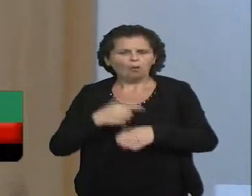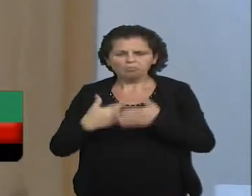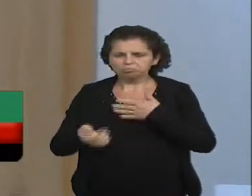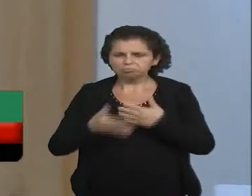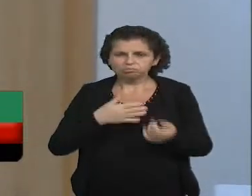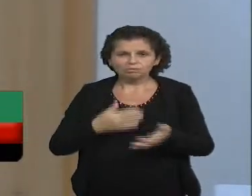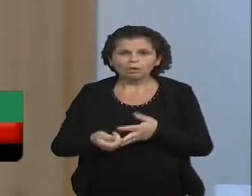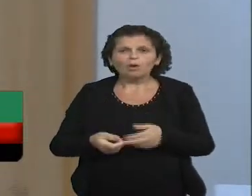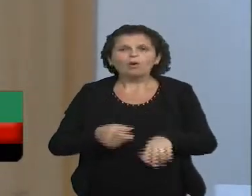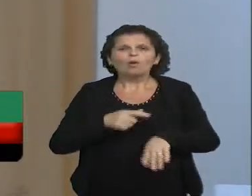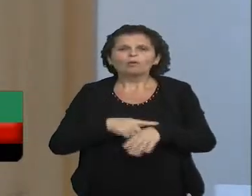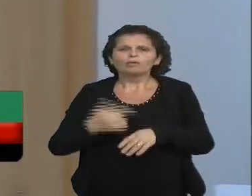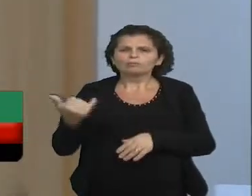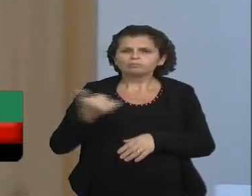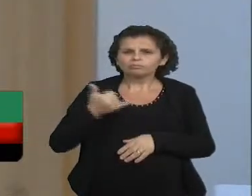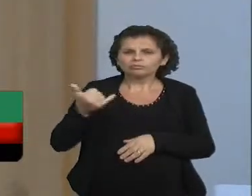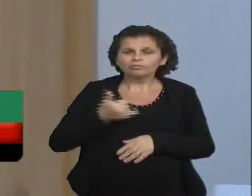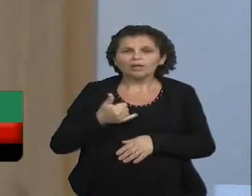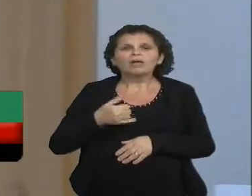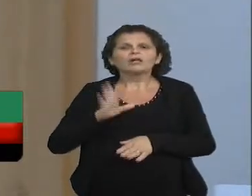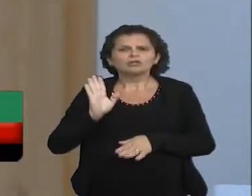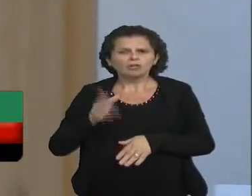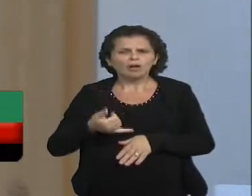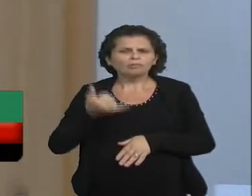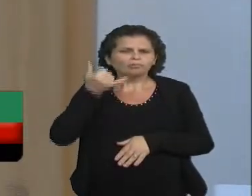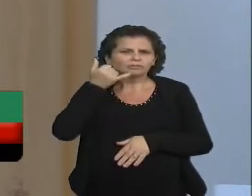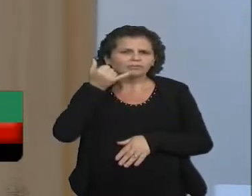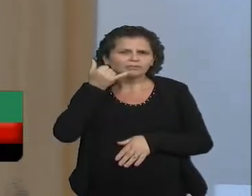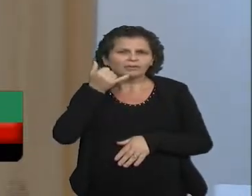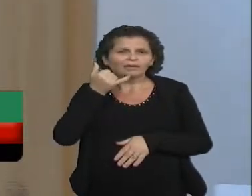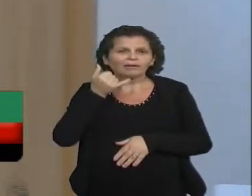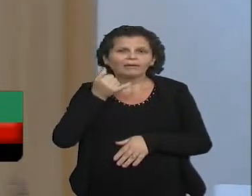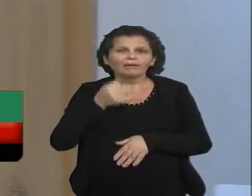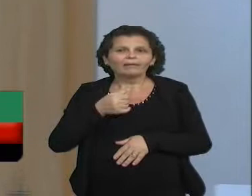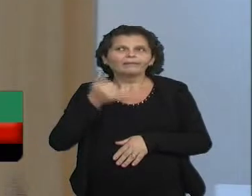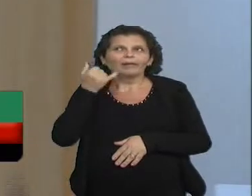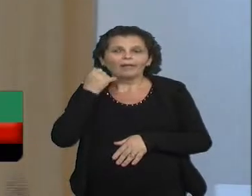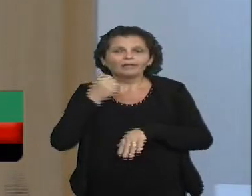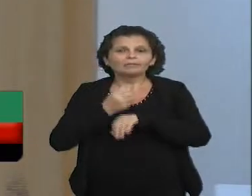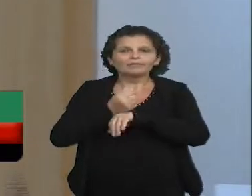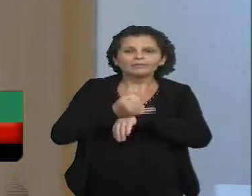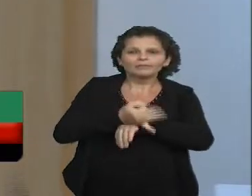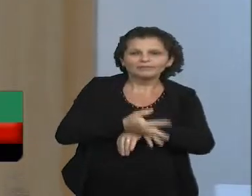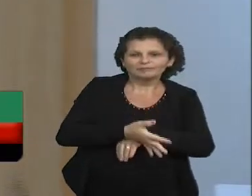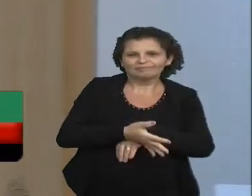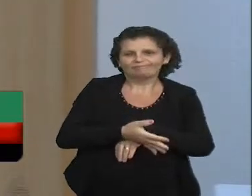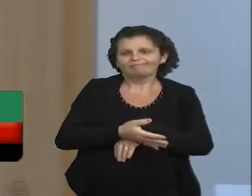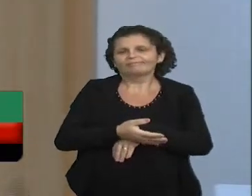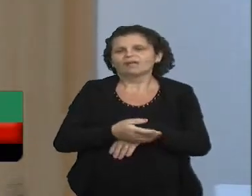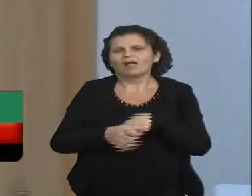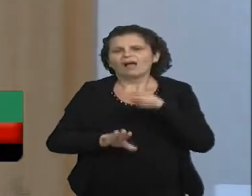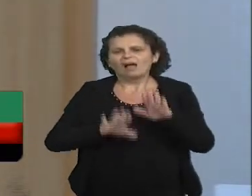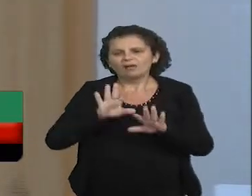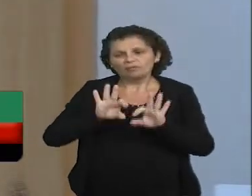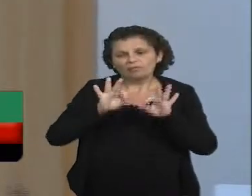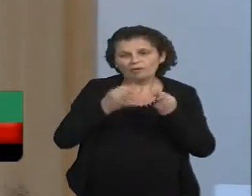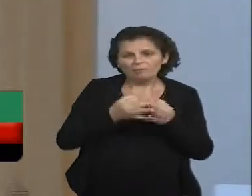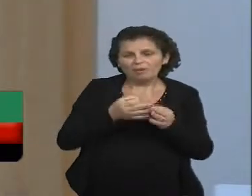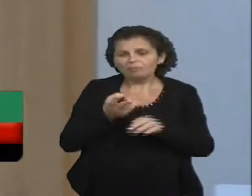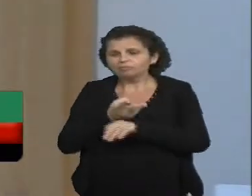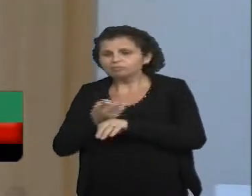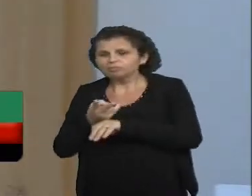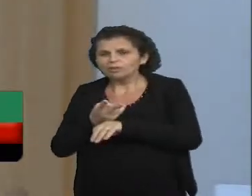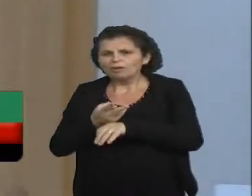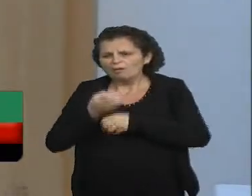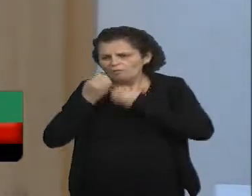como a Lúcia disse aqui, eu cansei de falar com o César mais de uma hora da manhã. Né? Às vezes, algum familiar buscando